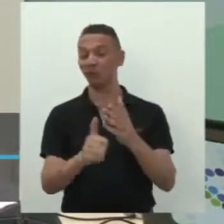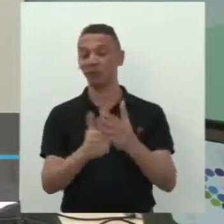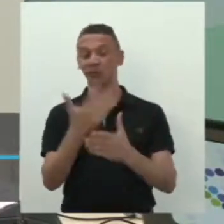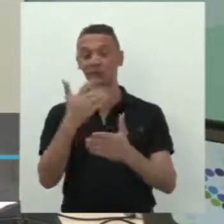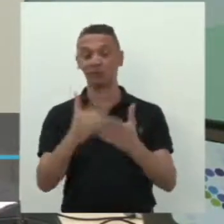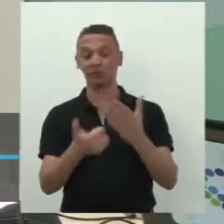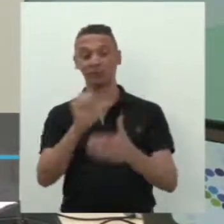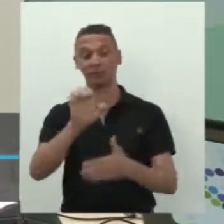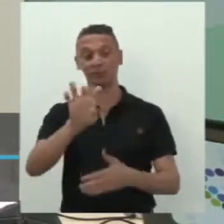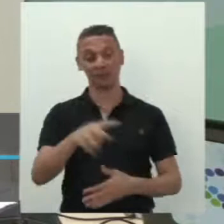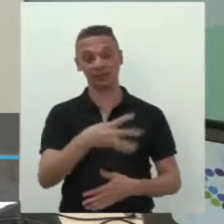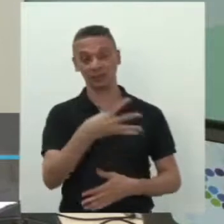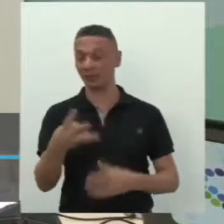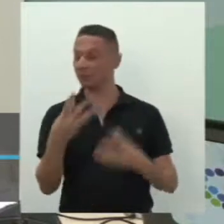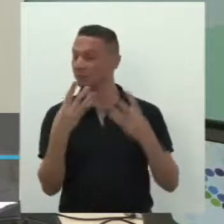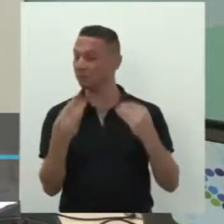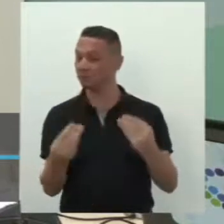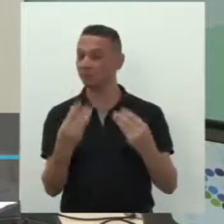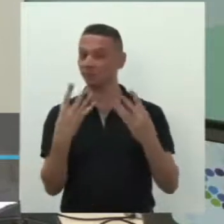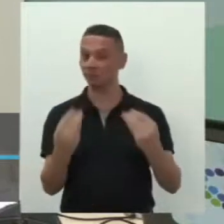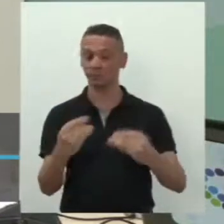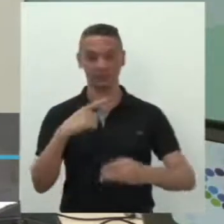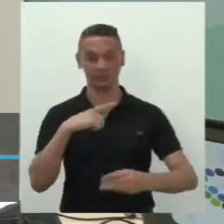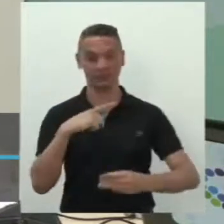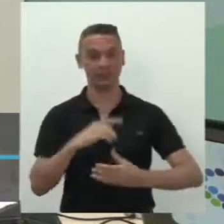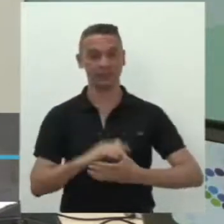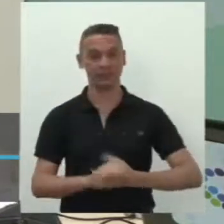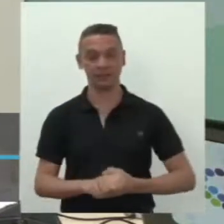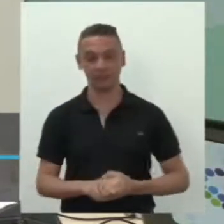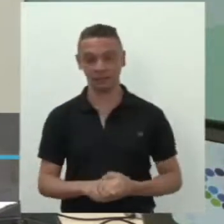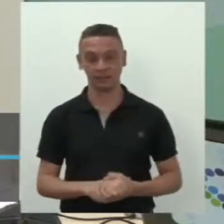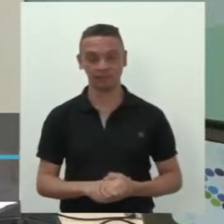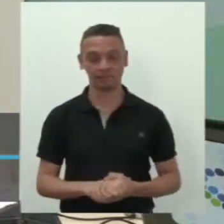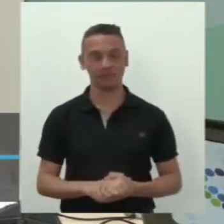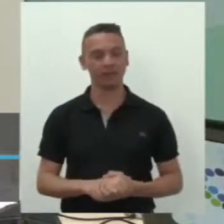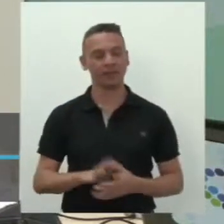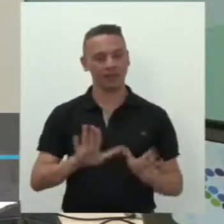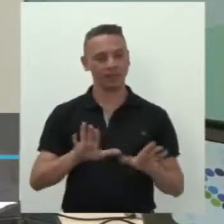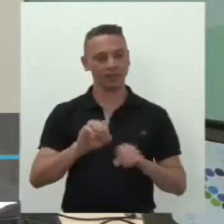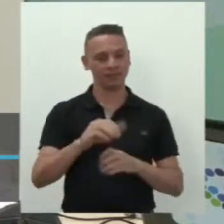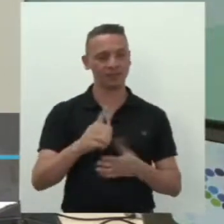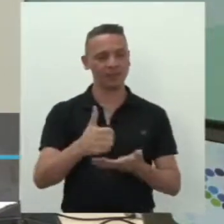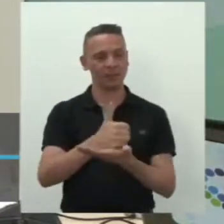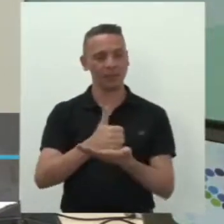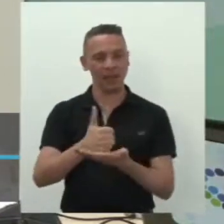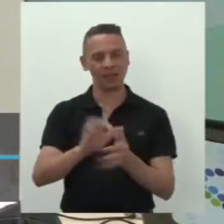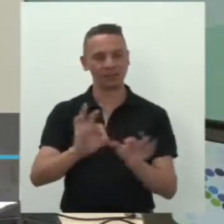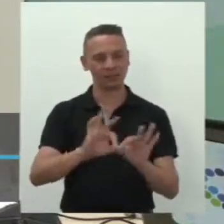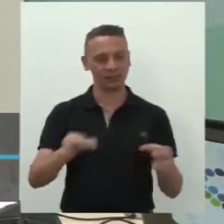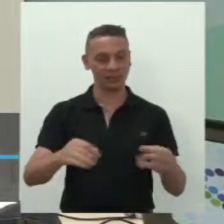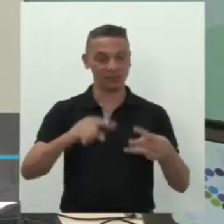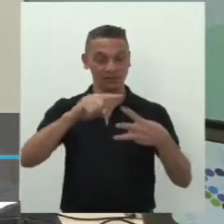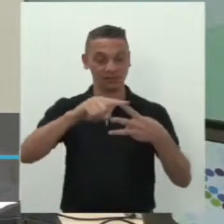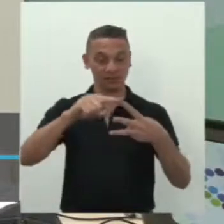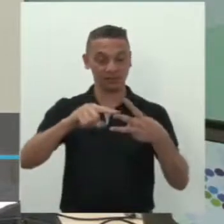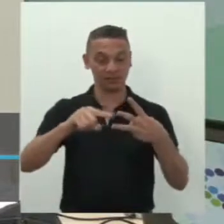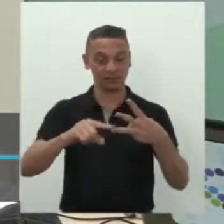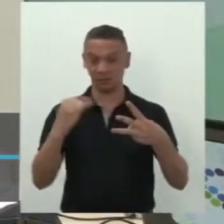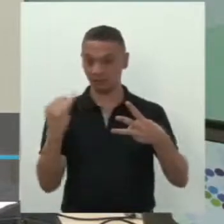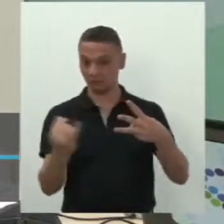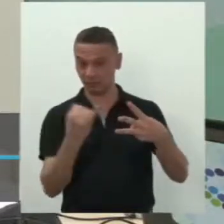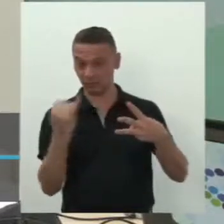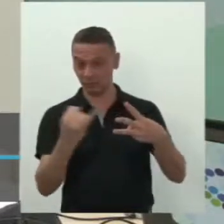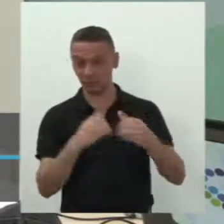muitas mesmo, centenas de funções. Eu vou abordar funções básicas aqui com você. 3 funções para ser